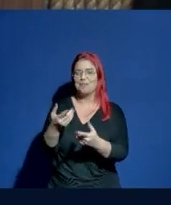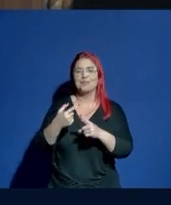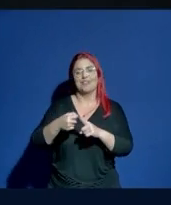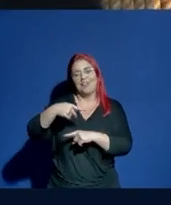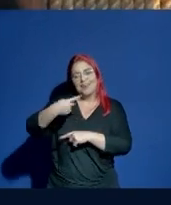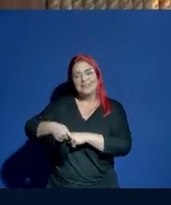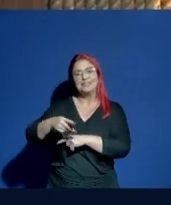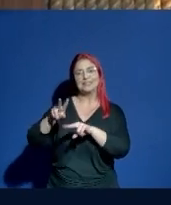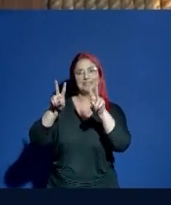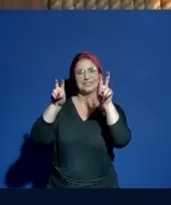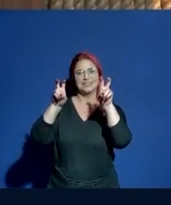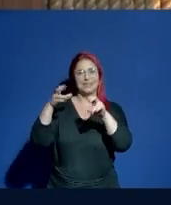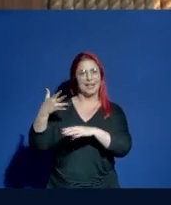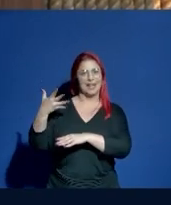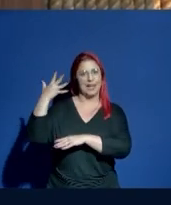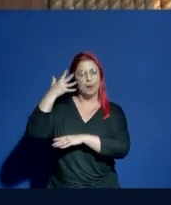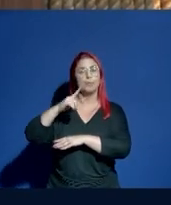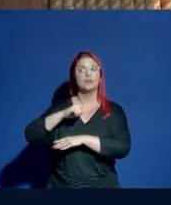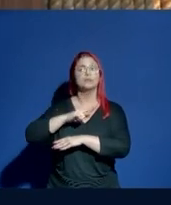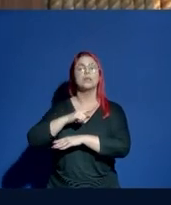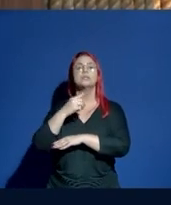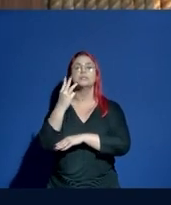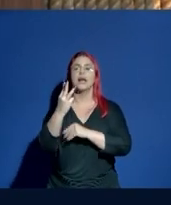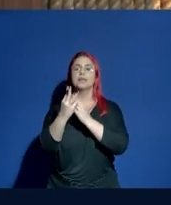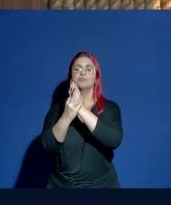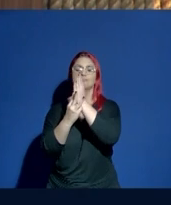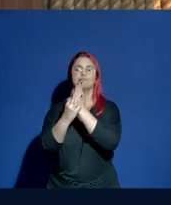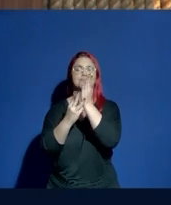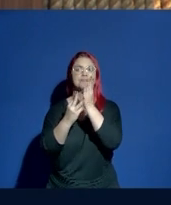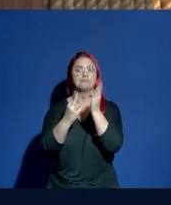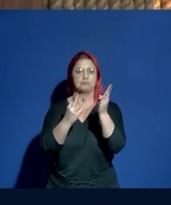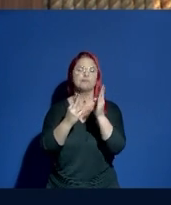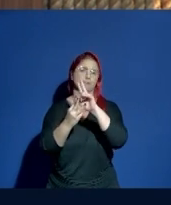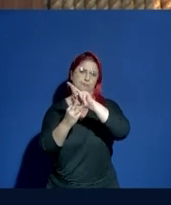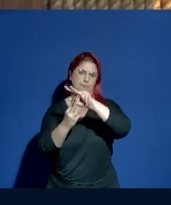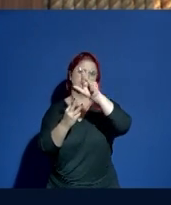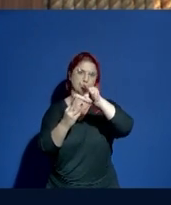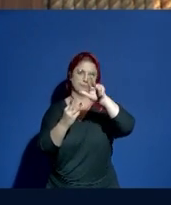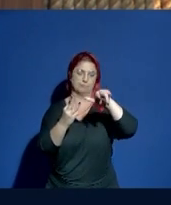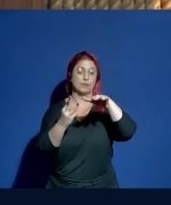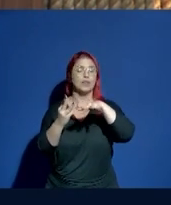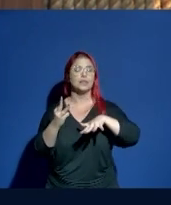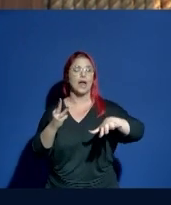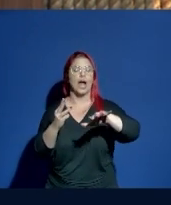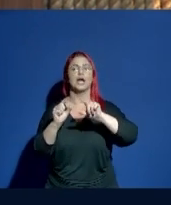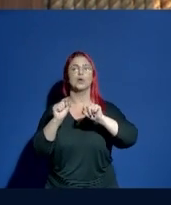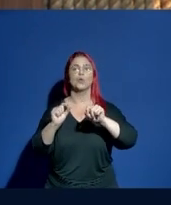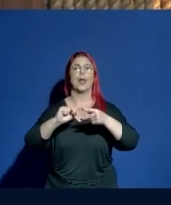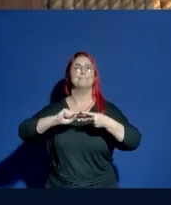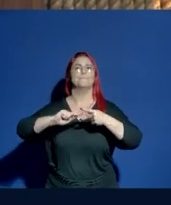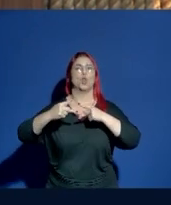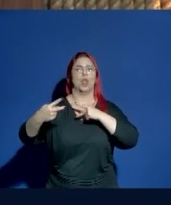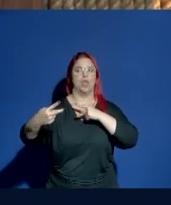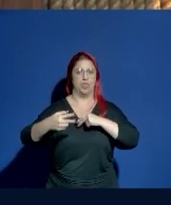painel que tem três posições que, na verdade, são bem distintas, né, dentro do mercado de proteína. Né? Você tem